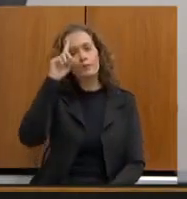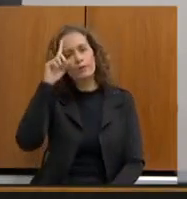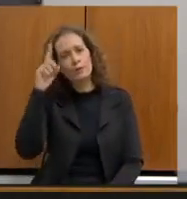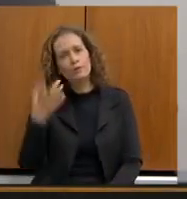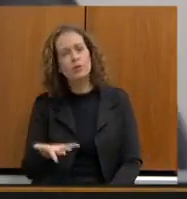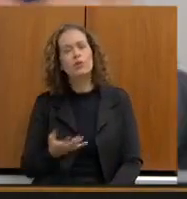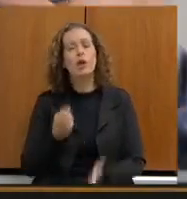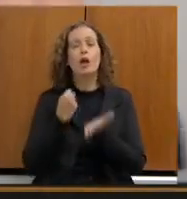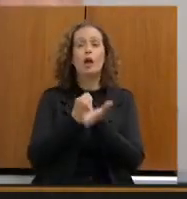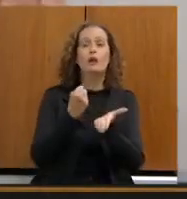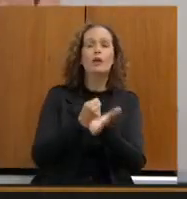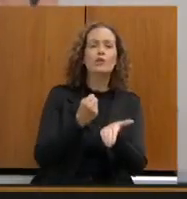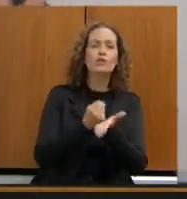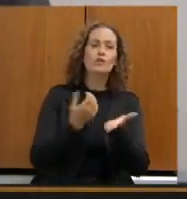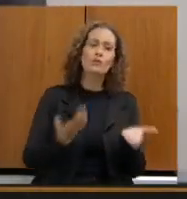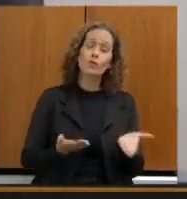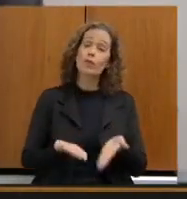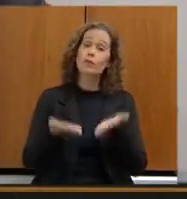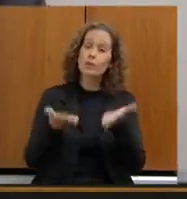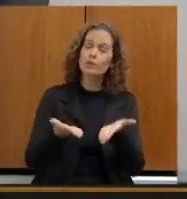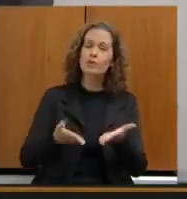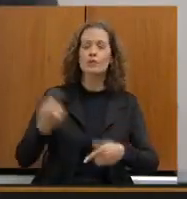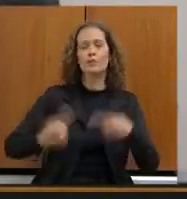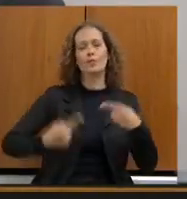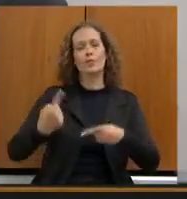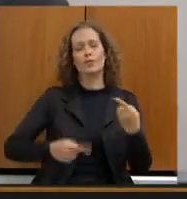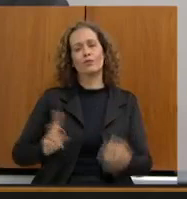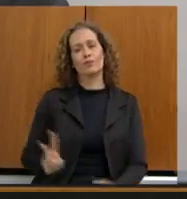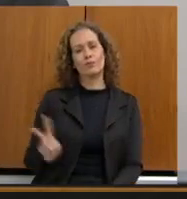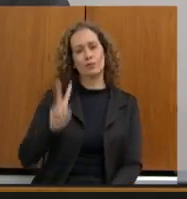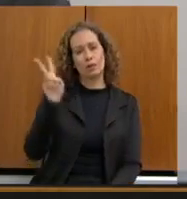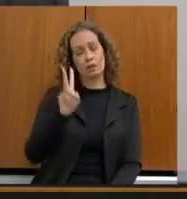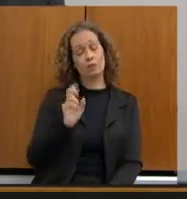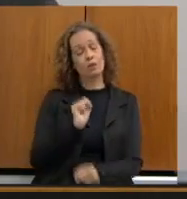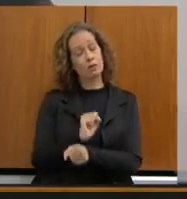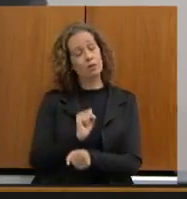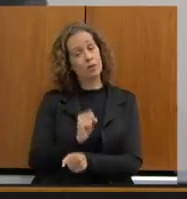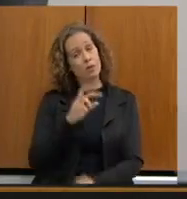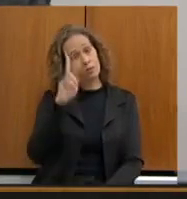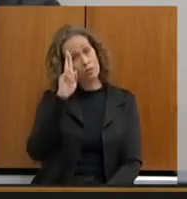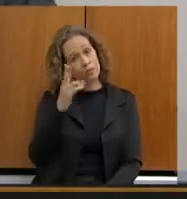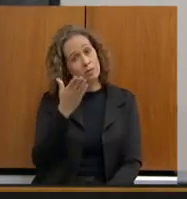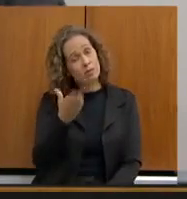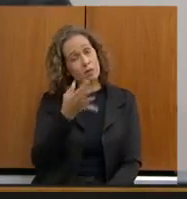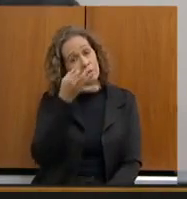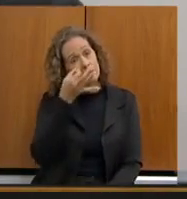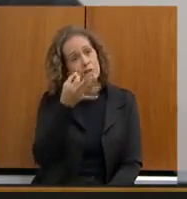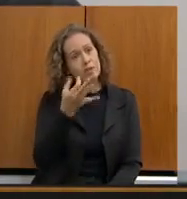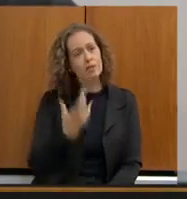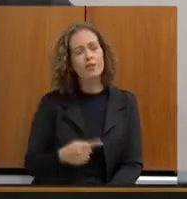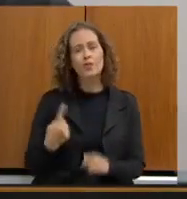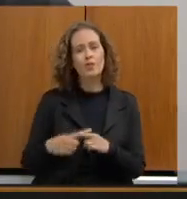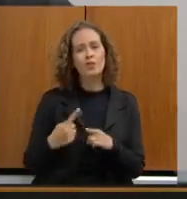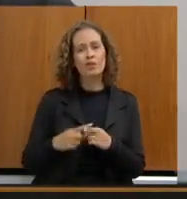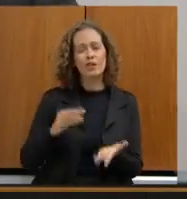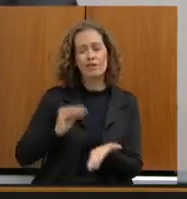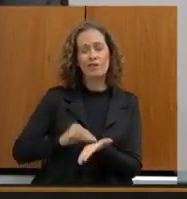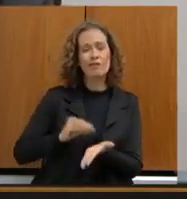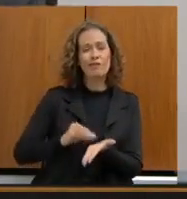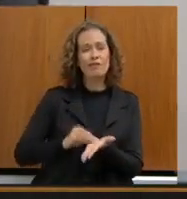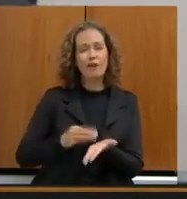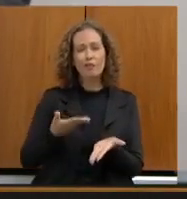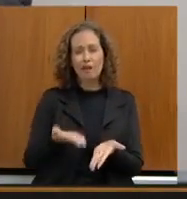recomposição de isso é política de valorização é isso que nós esperamos o senhor e essa atenção porque aqui não vai voltar espaço